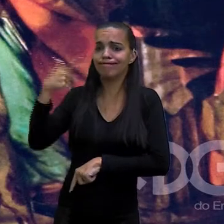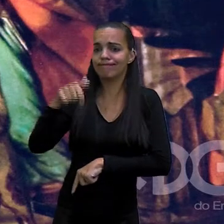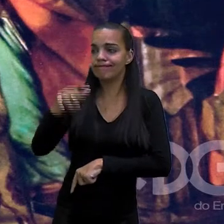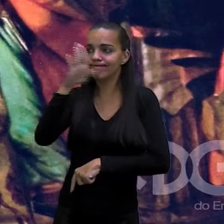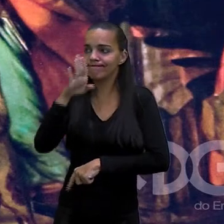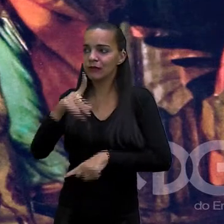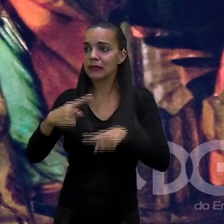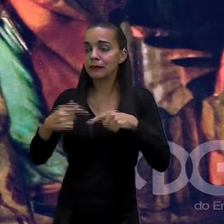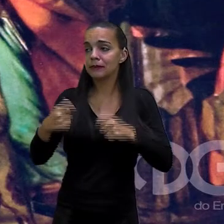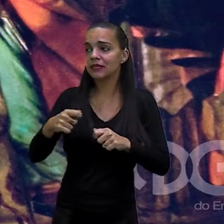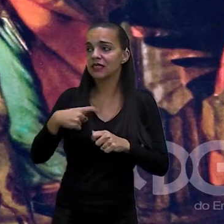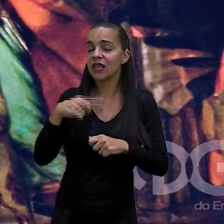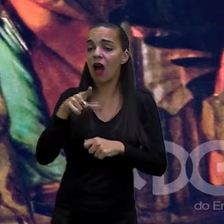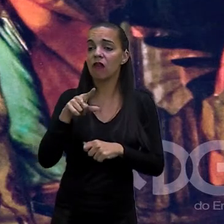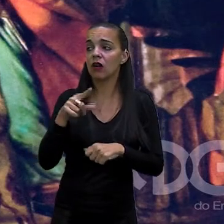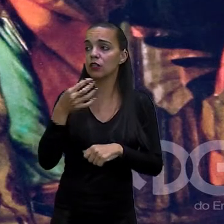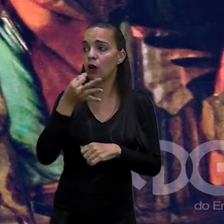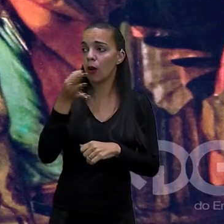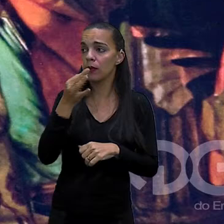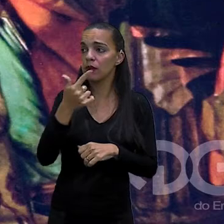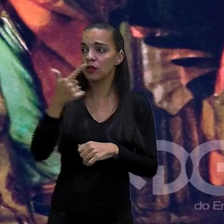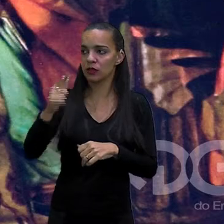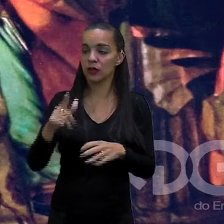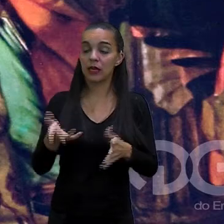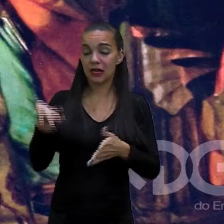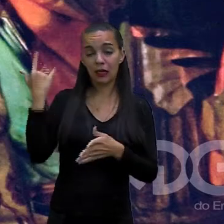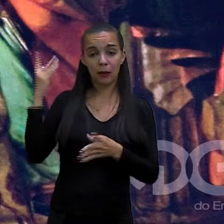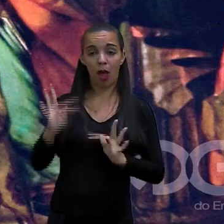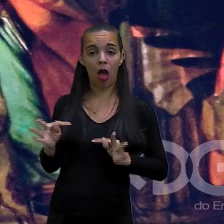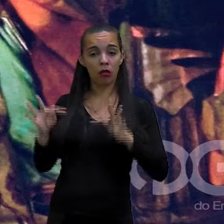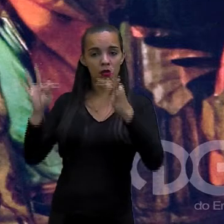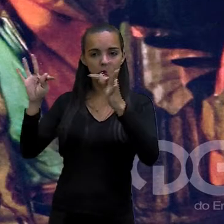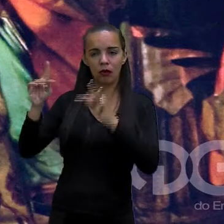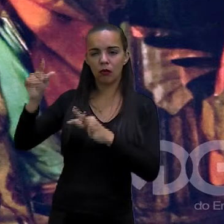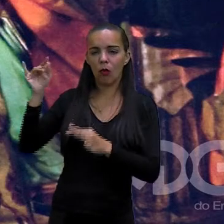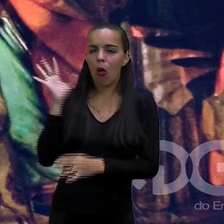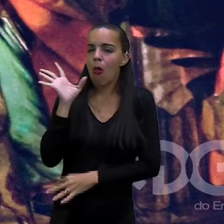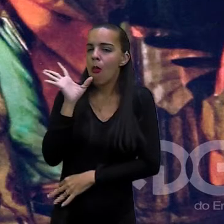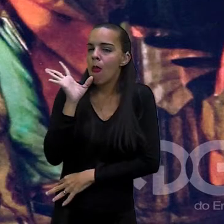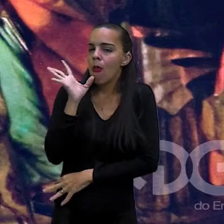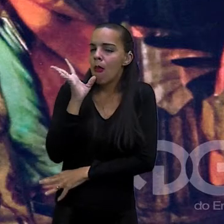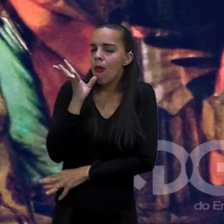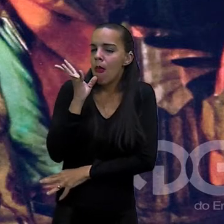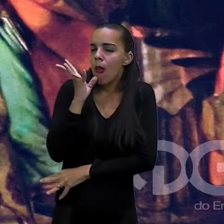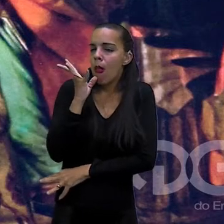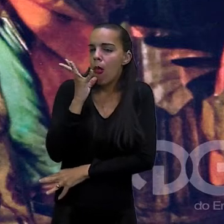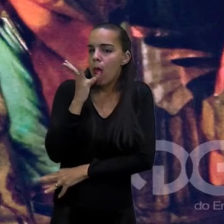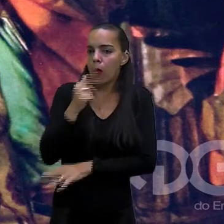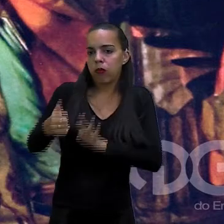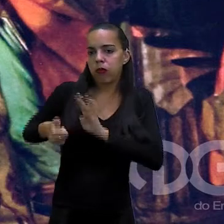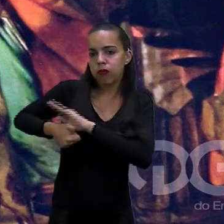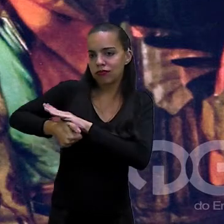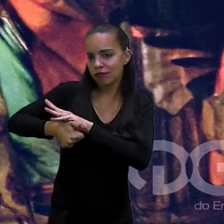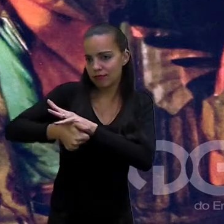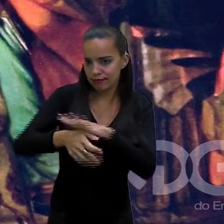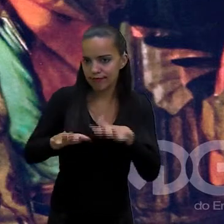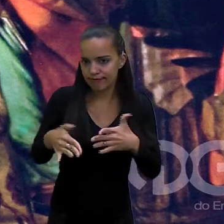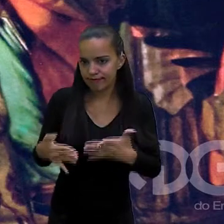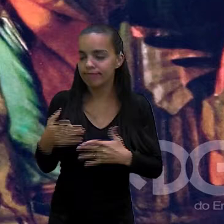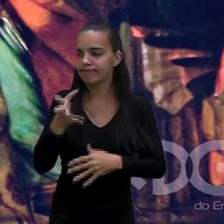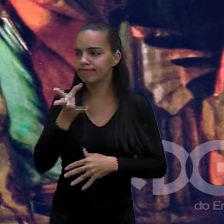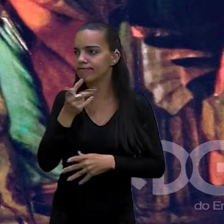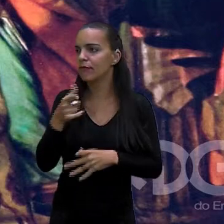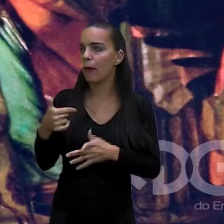e também a tecnologia da época demorava, não é hoje, quando você pega um smartphone,